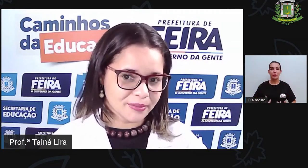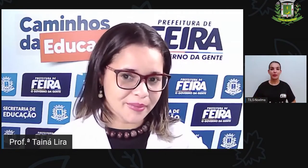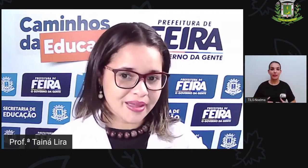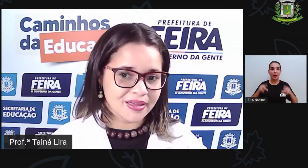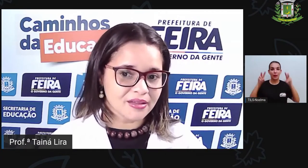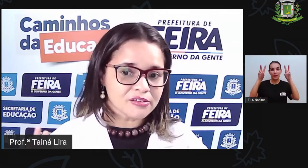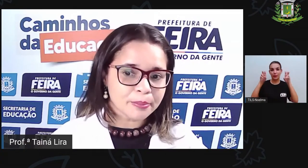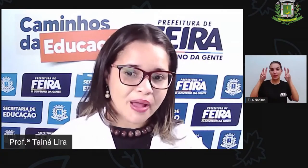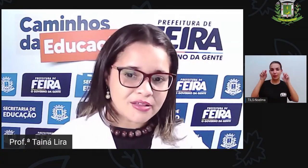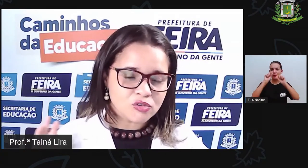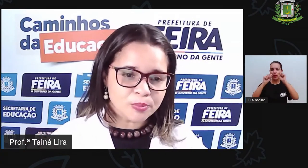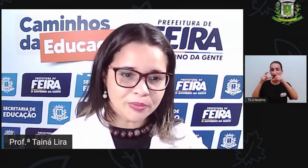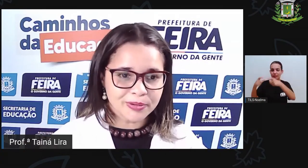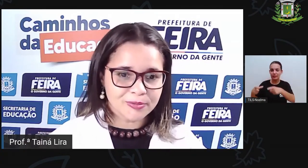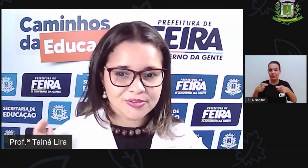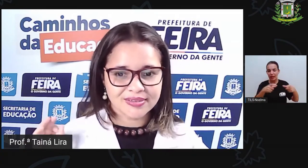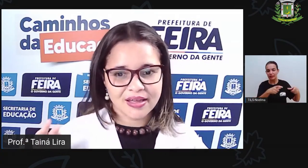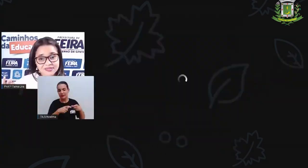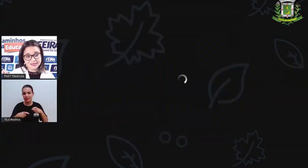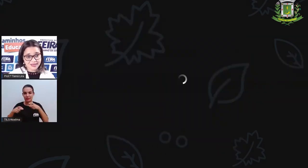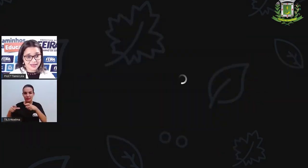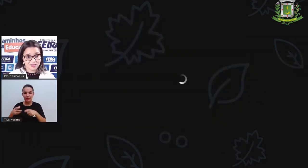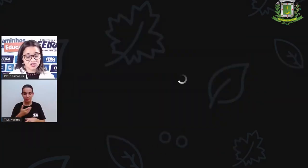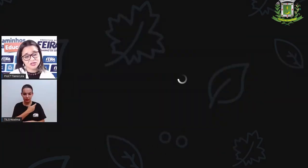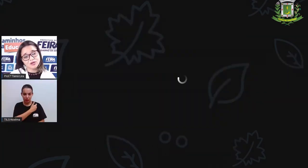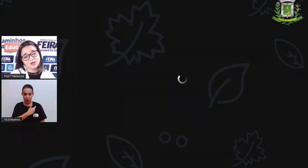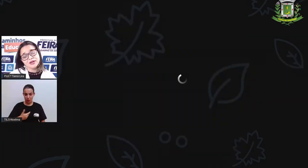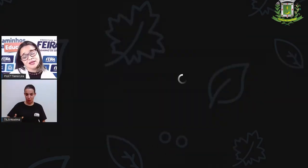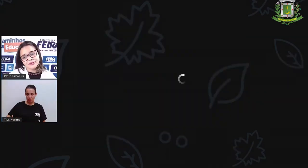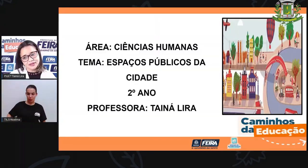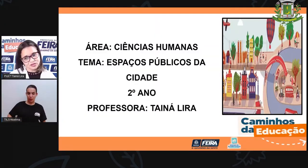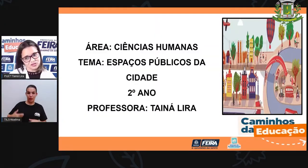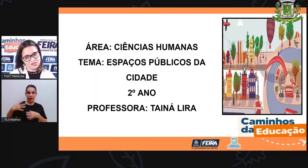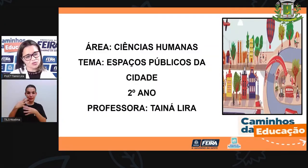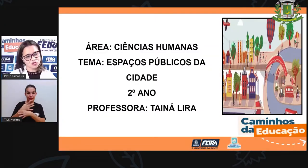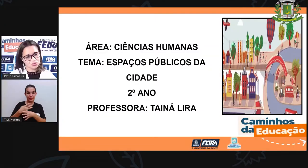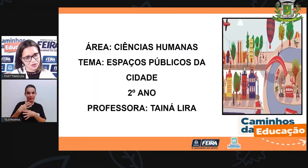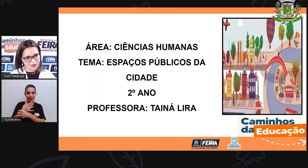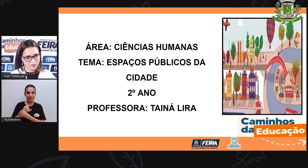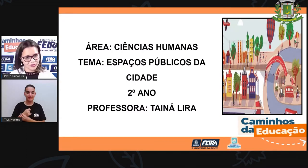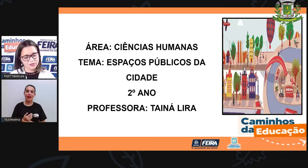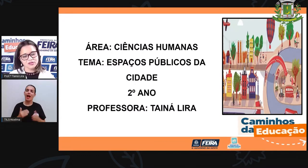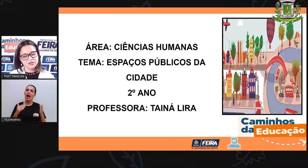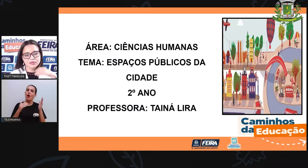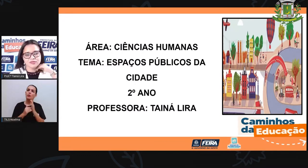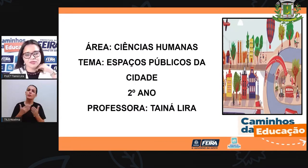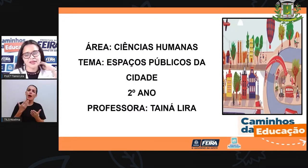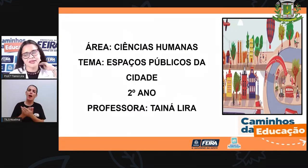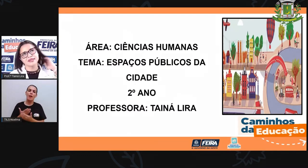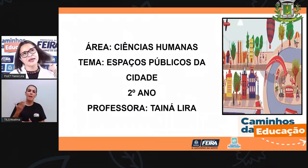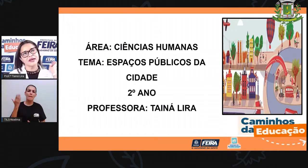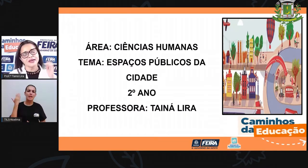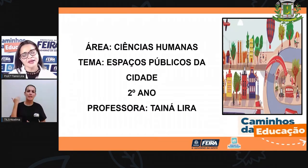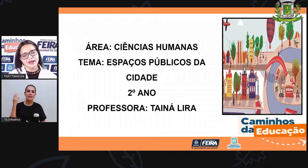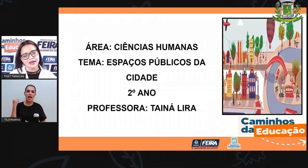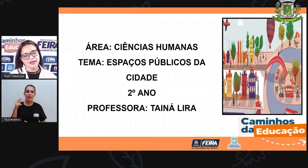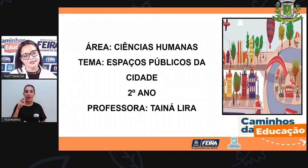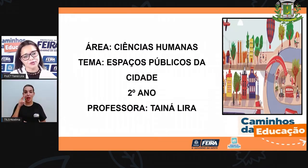nosso tema é espaços públicos da cidade. Então, na nossa última aula, nós vimos aí